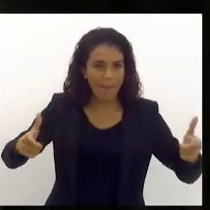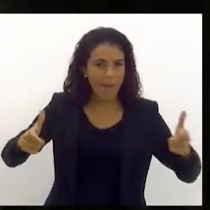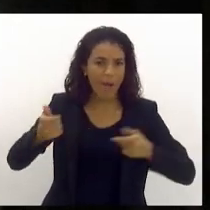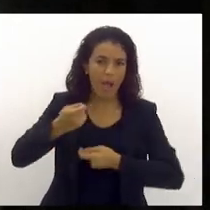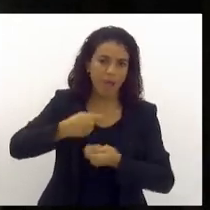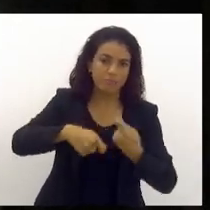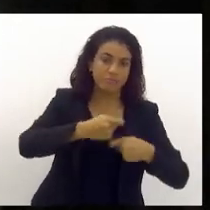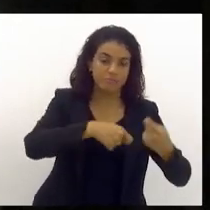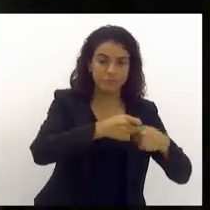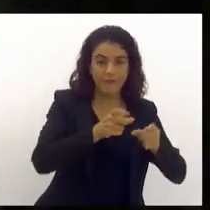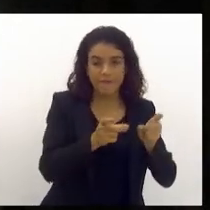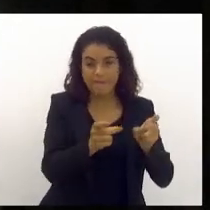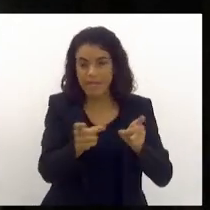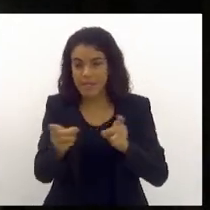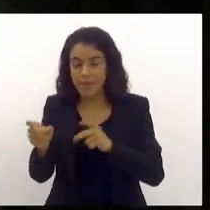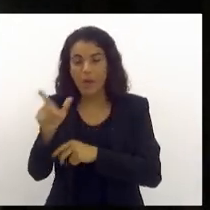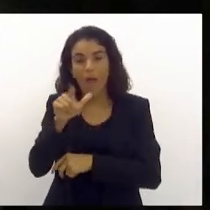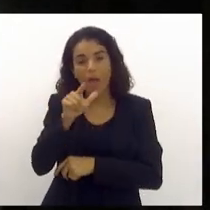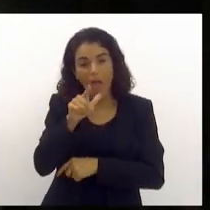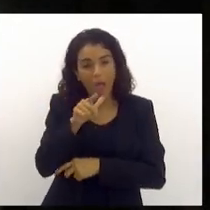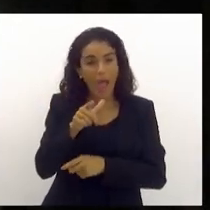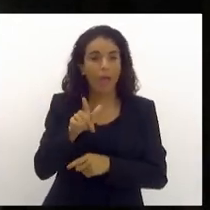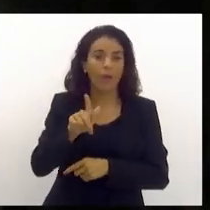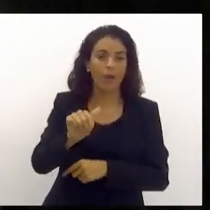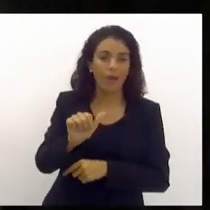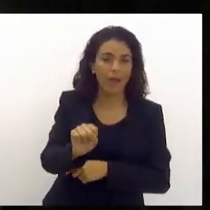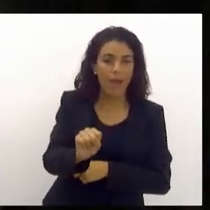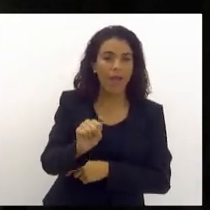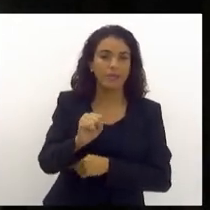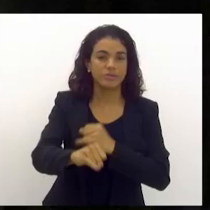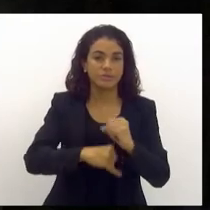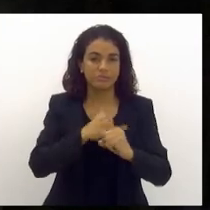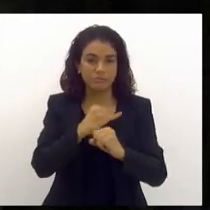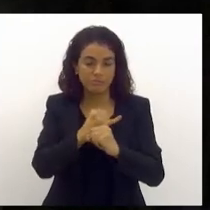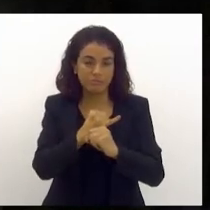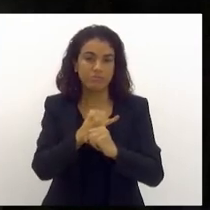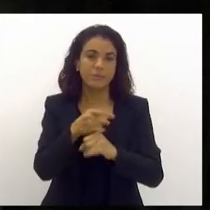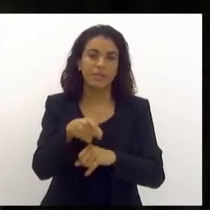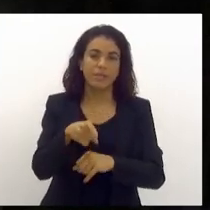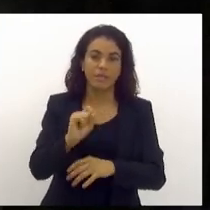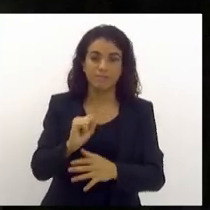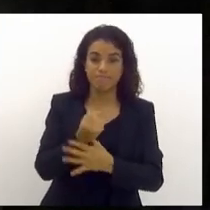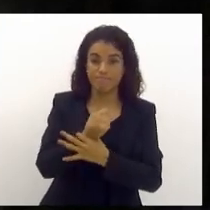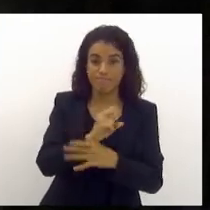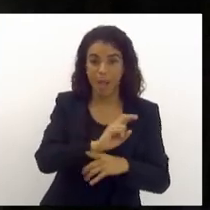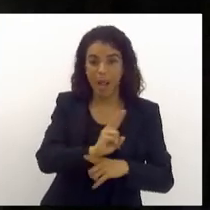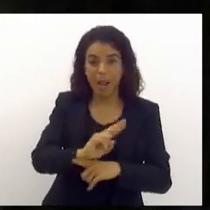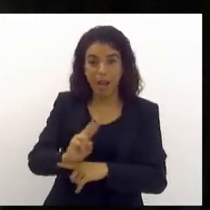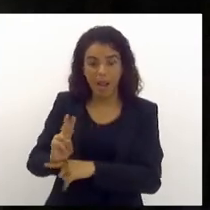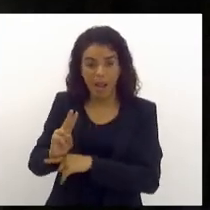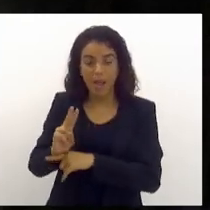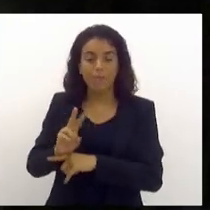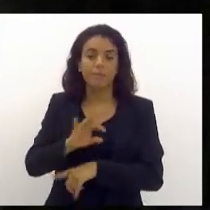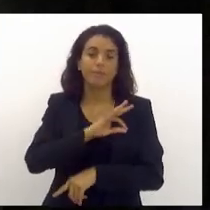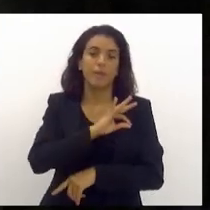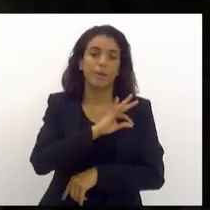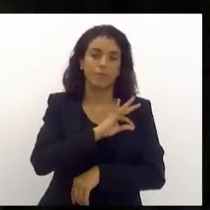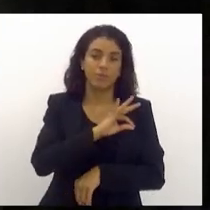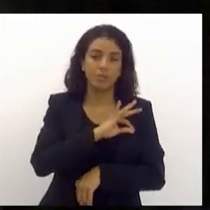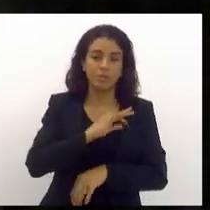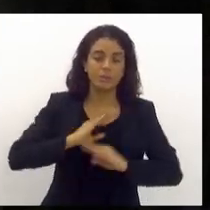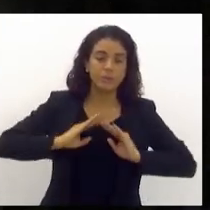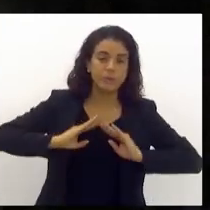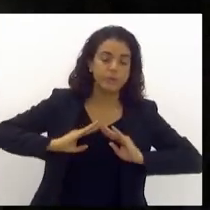negócios, vendendo água, gás, internet, segurança. E aí o que, que acontece? A polícia